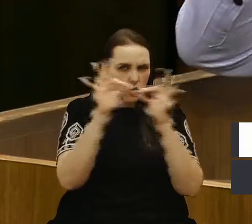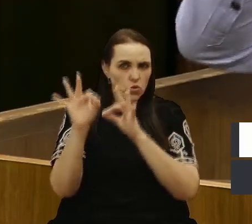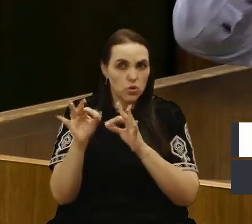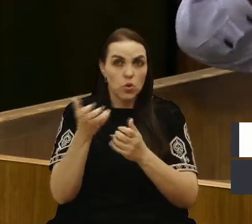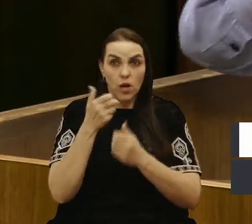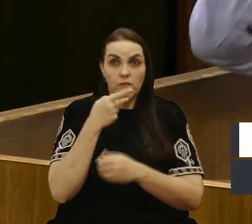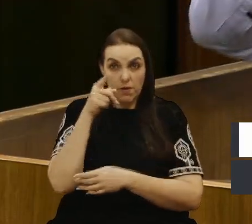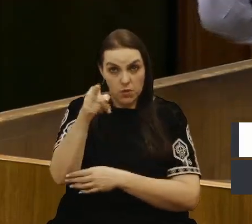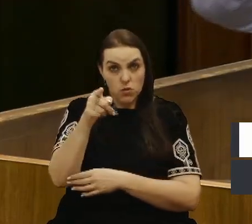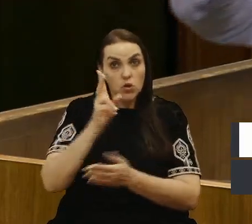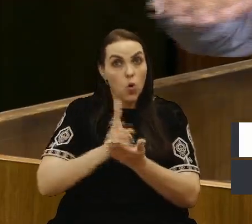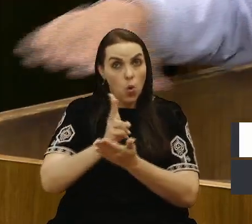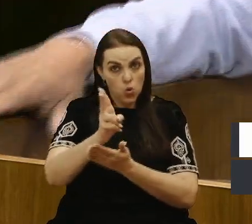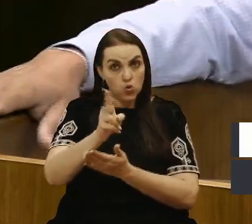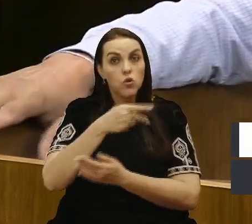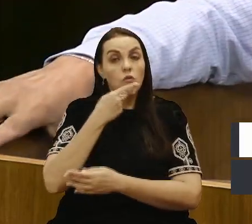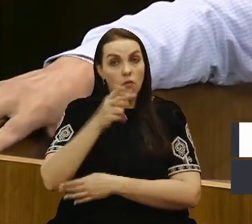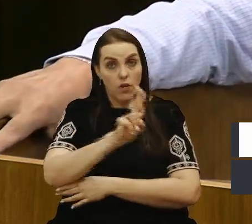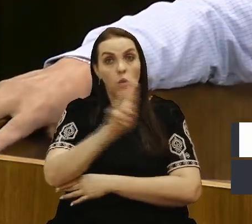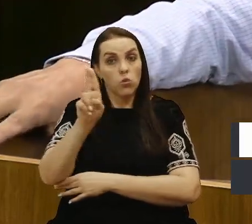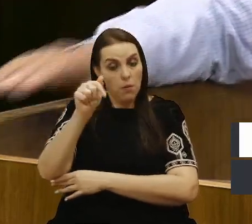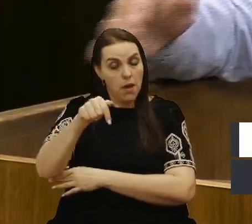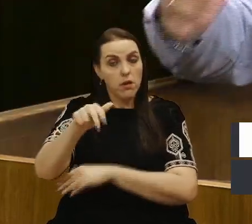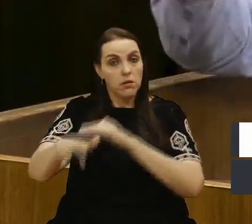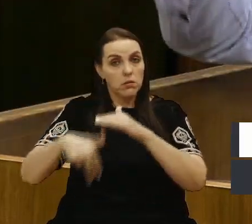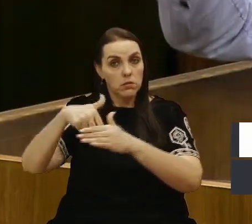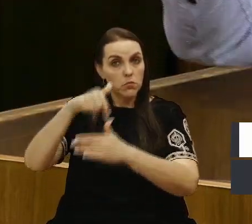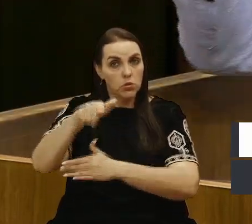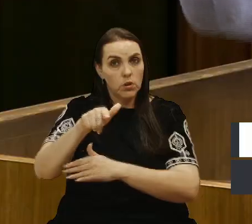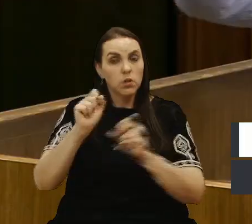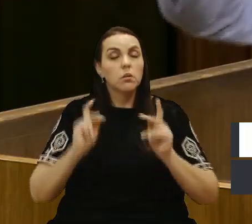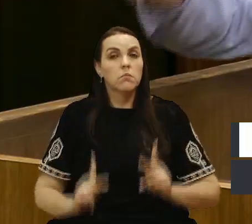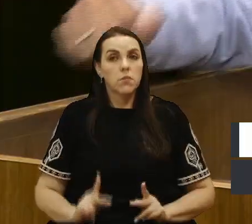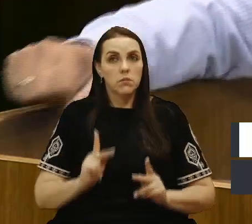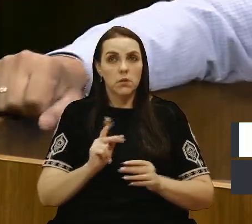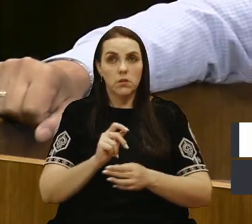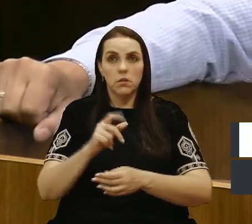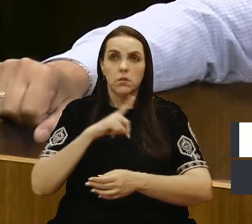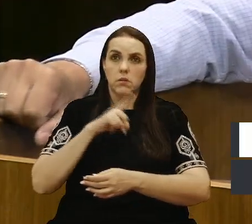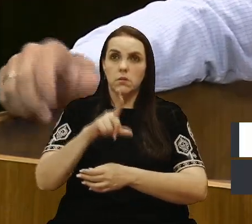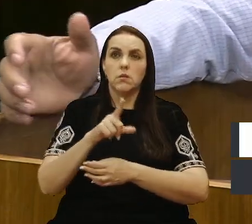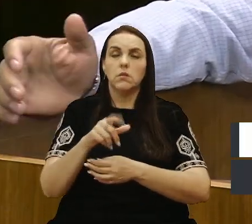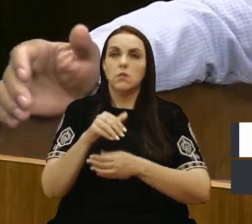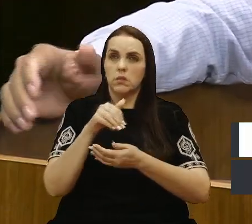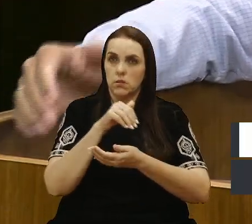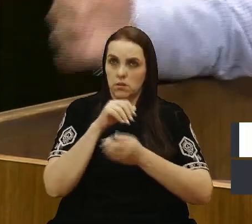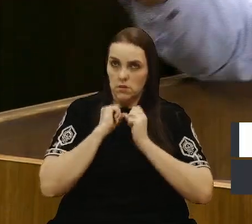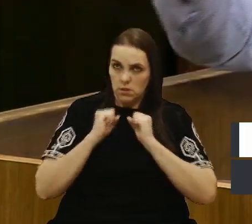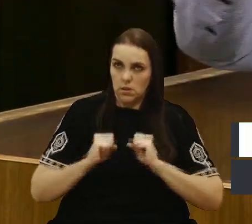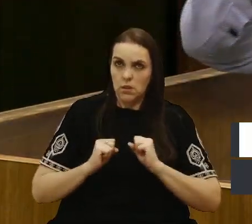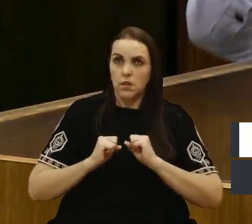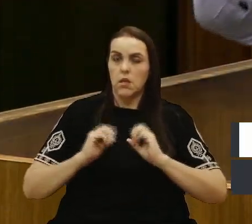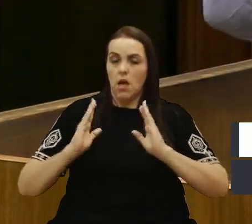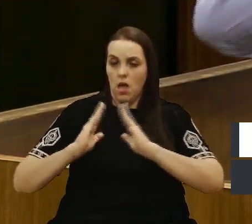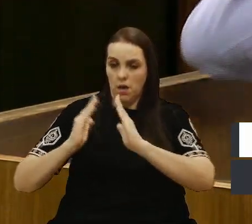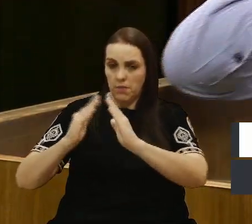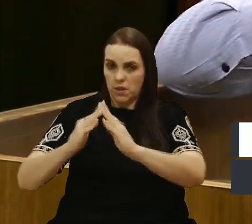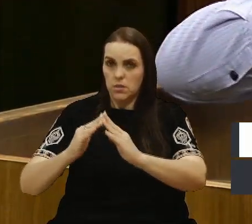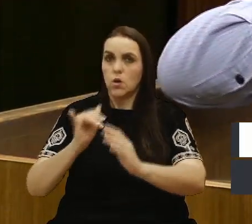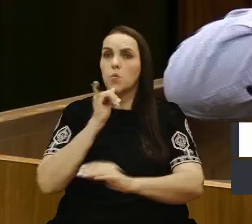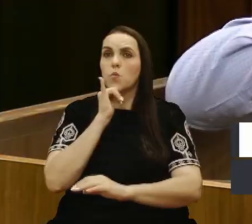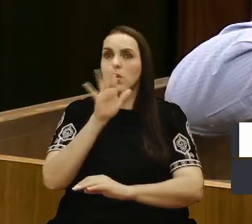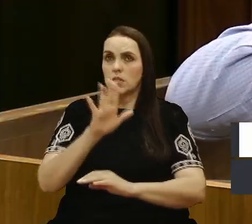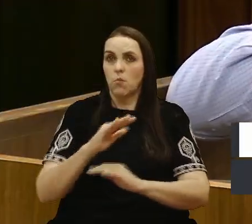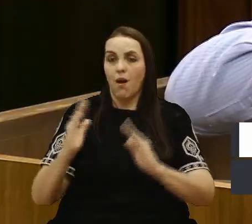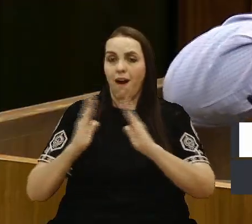dizer assim, se continuar assim, eu vou falar o nome aqui na tribuna, pessoas que eu trago na Secretaria de Habitação, por exemplo, que estão uma